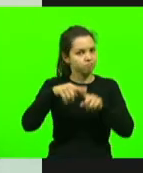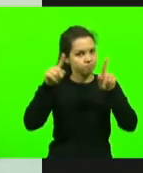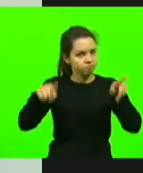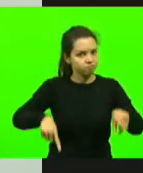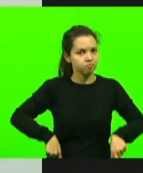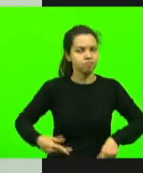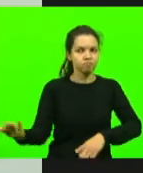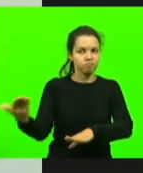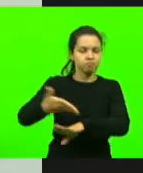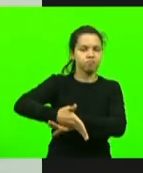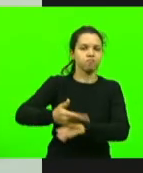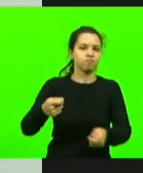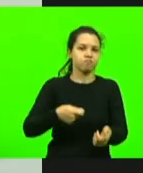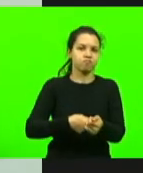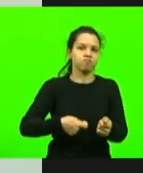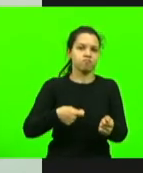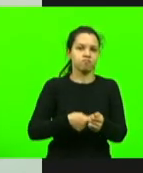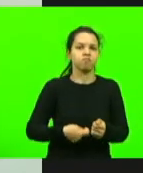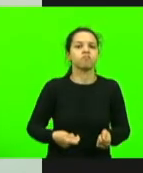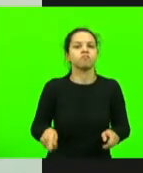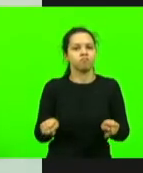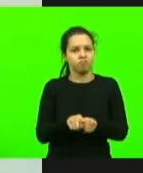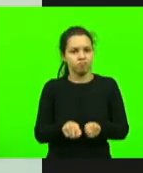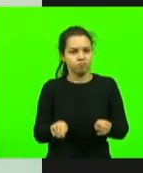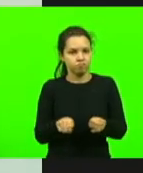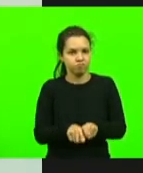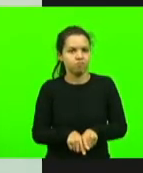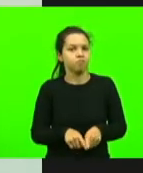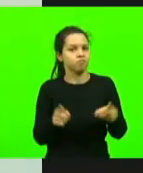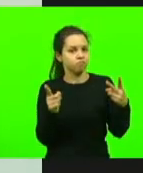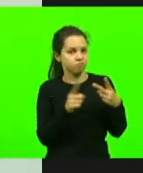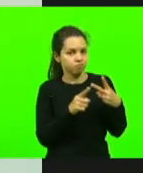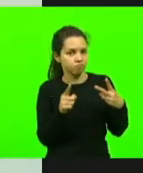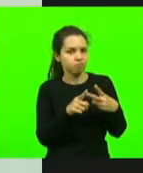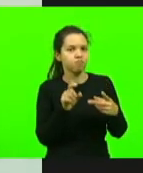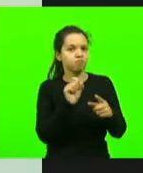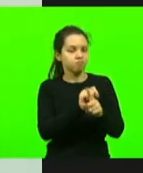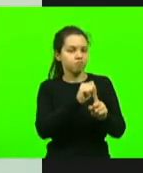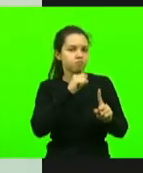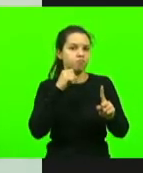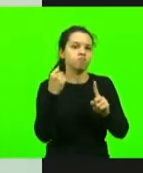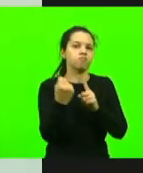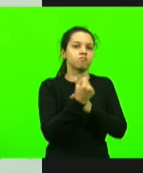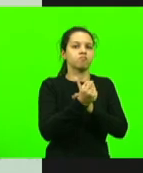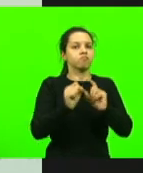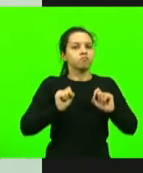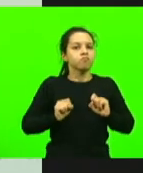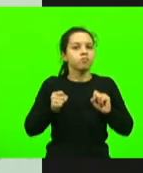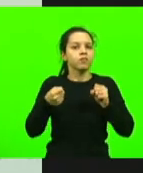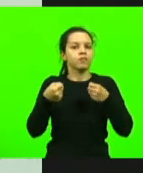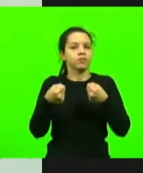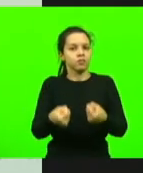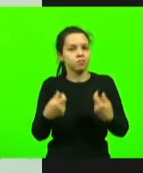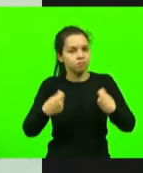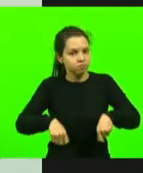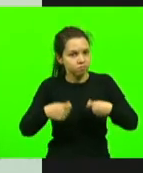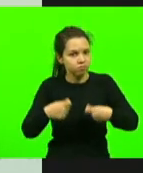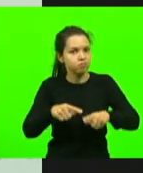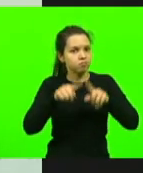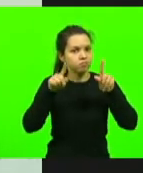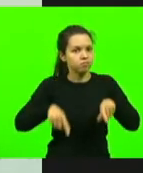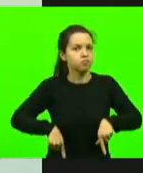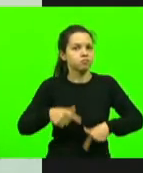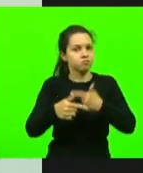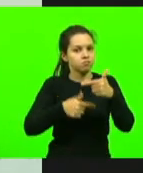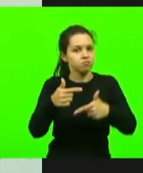e pressão o segundo. É a sociedade defender o serviço público